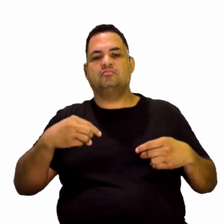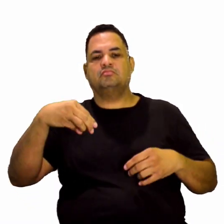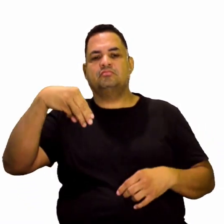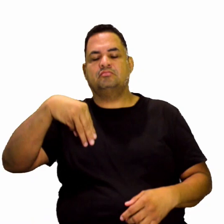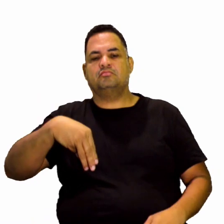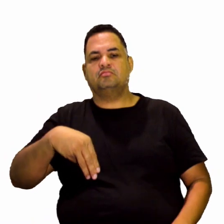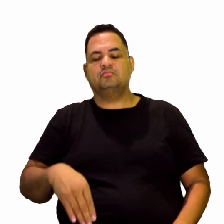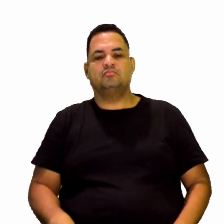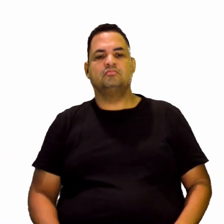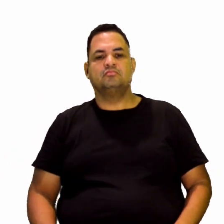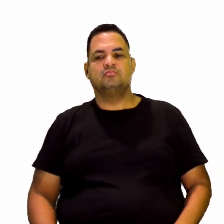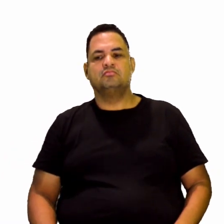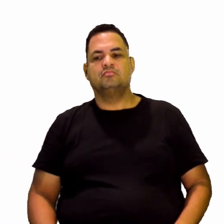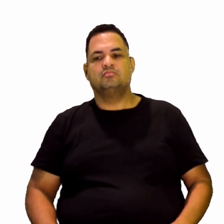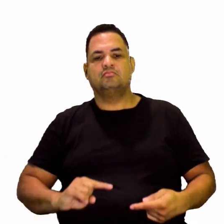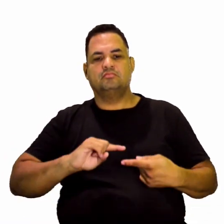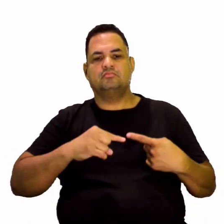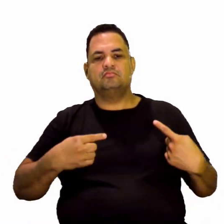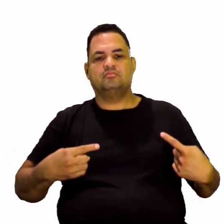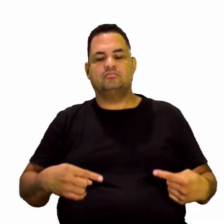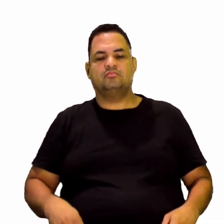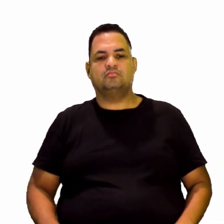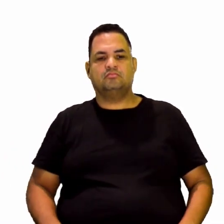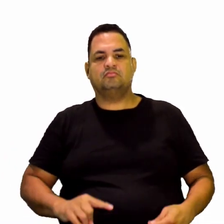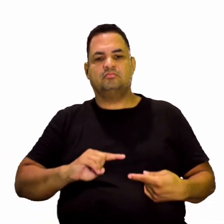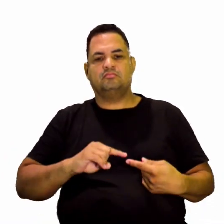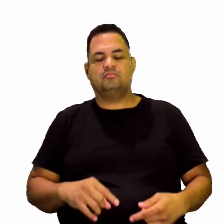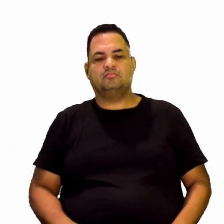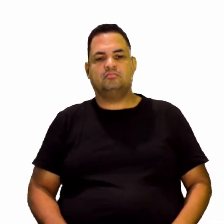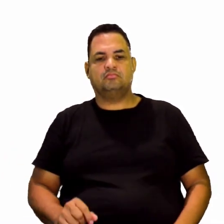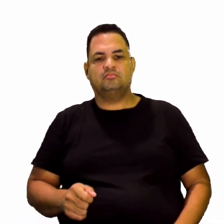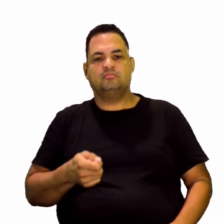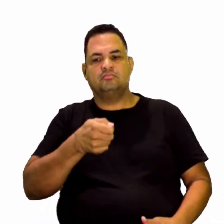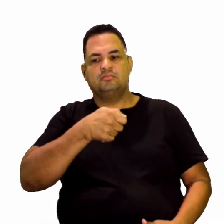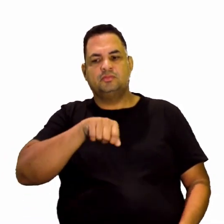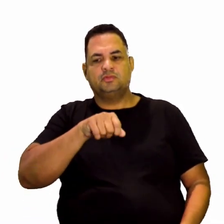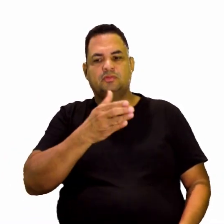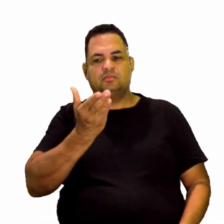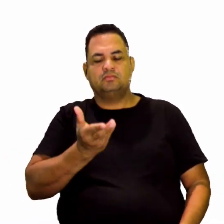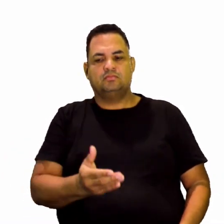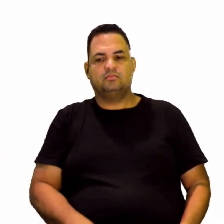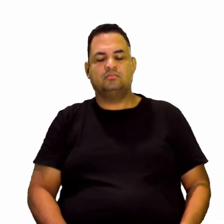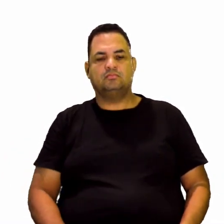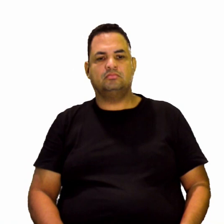Eu coloquei o RNA, deixa eu corrigir aqui, gente.